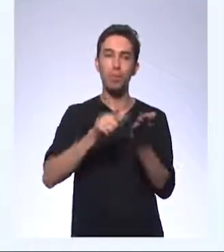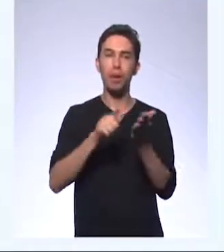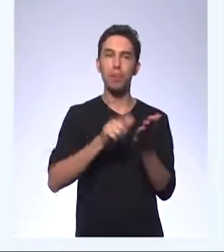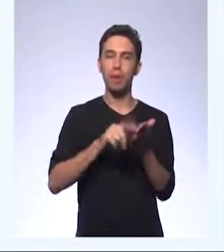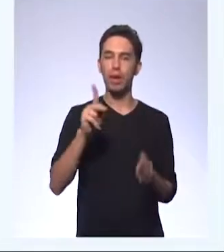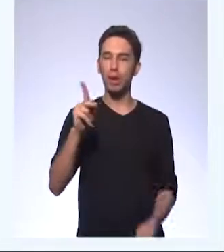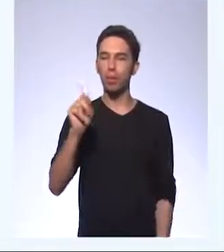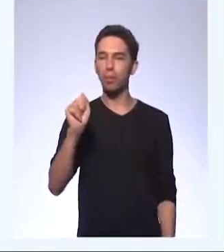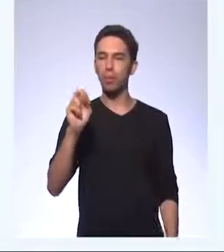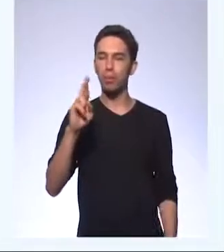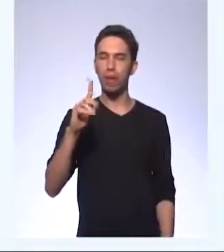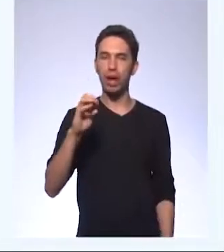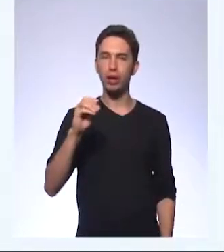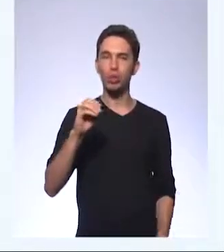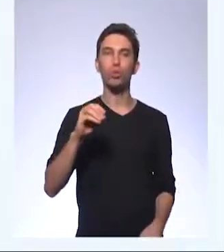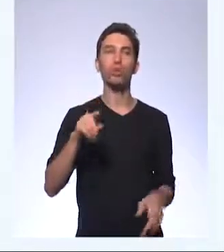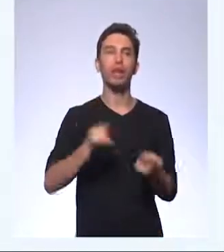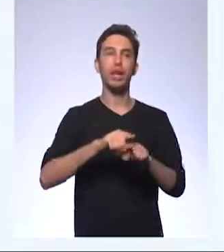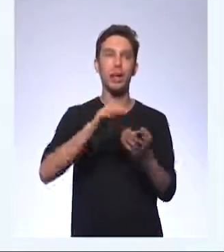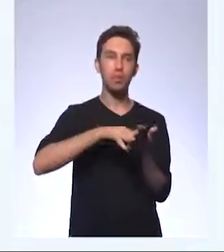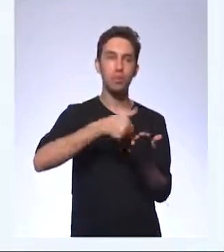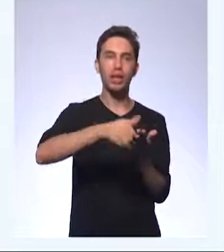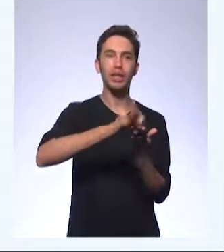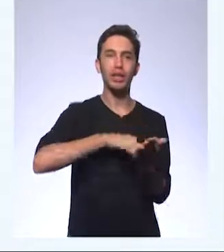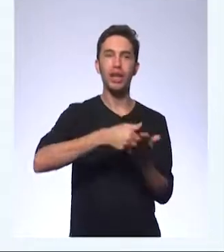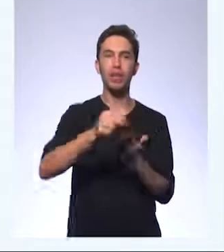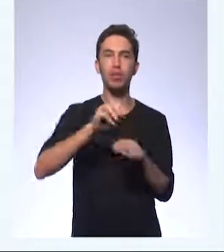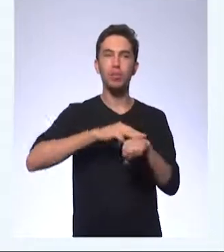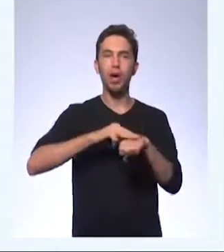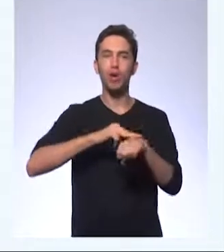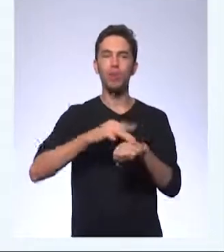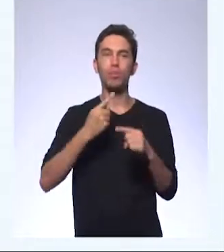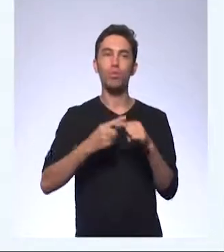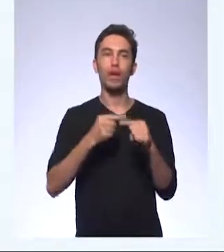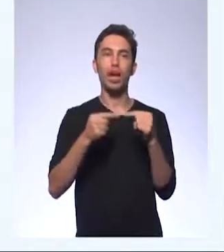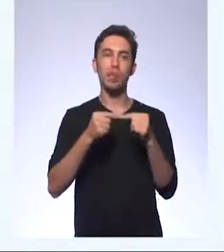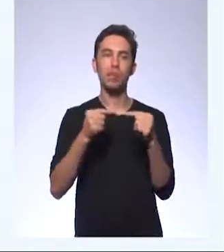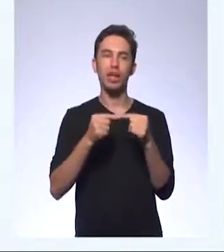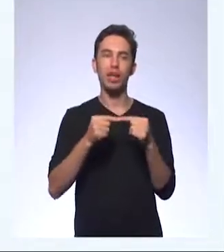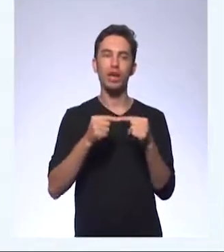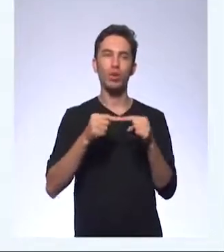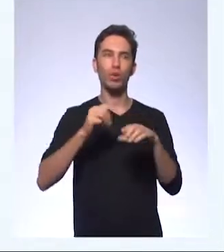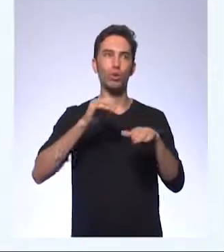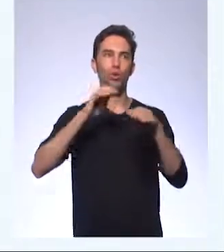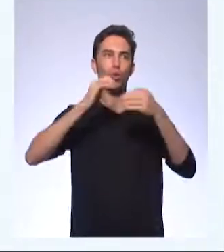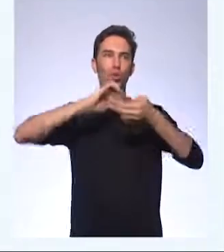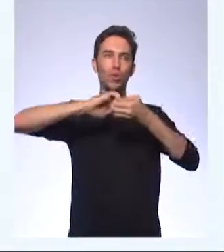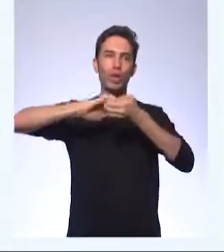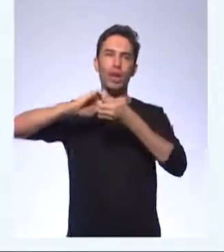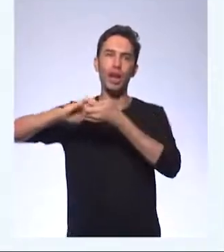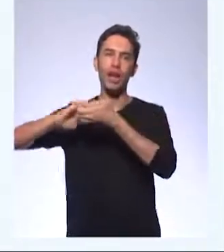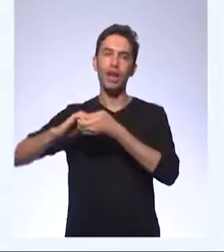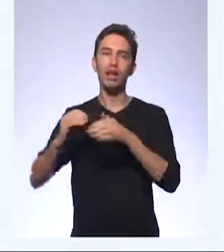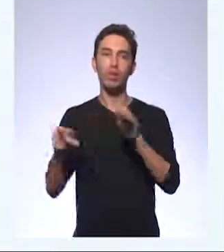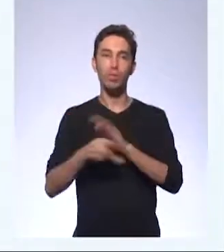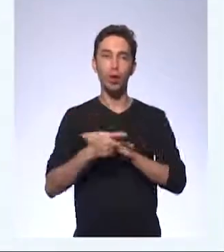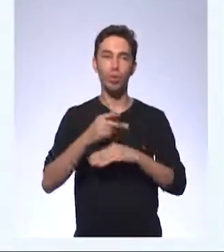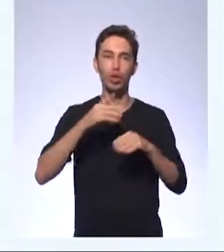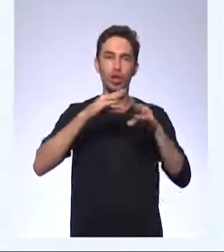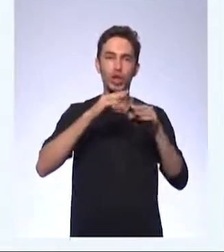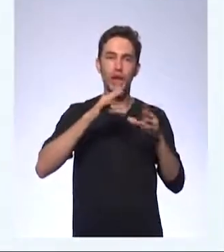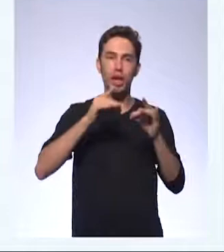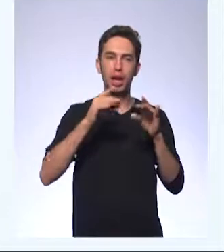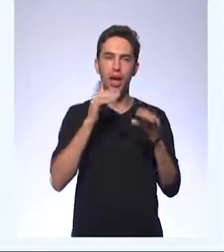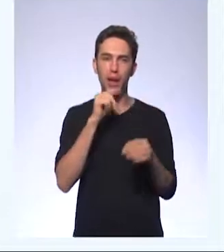de marrom porque o telhado telhado de barro, né, que eles moldavam nas